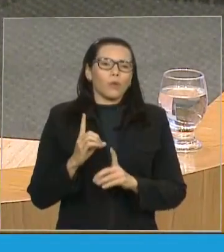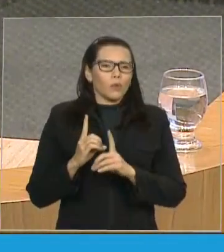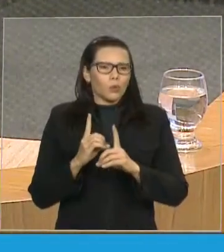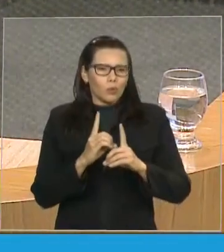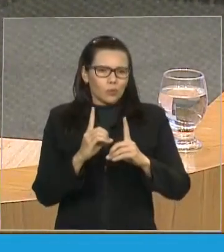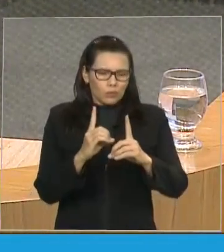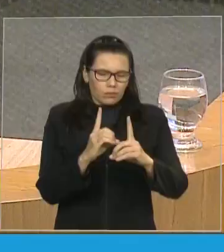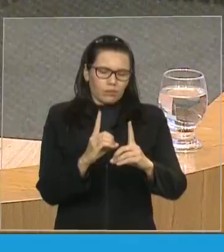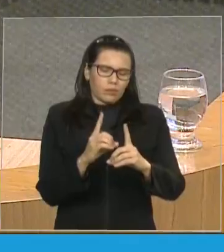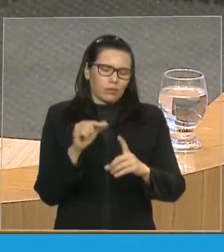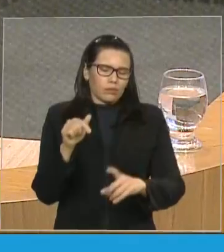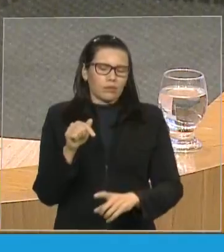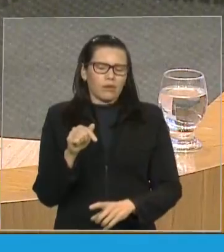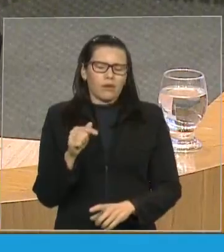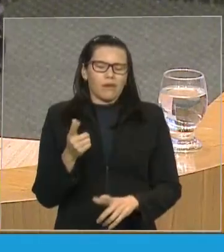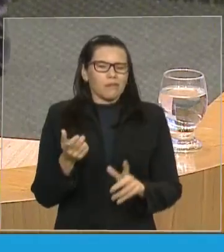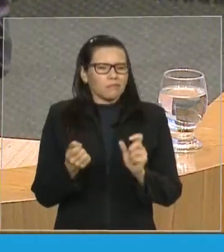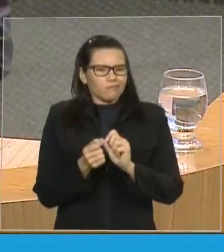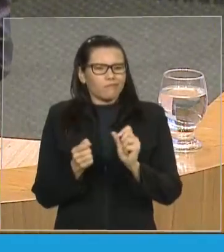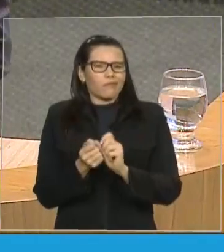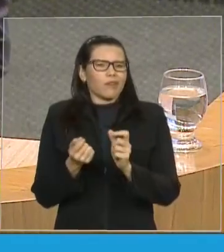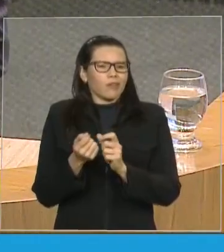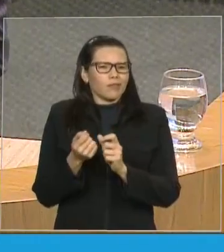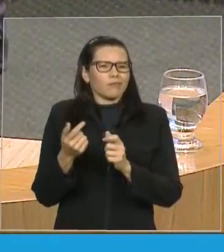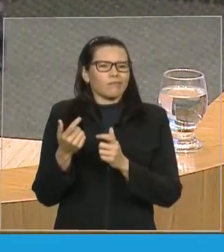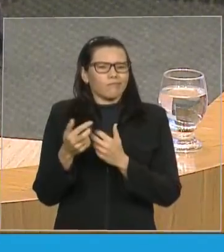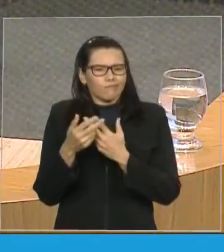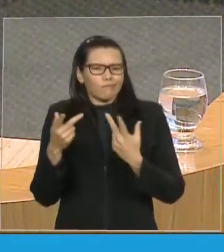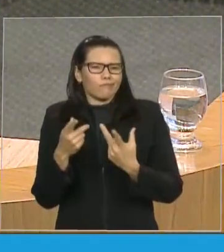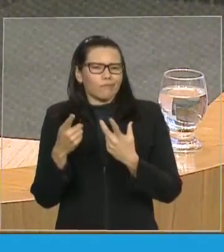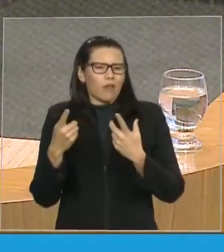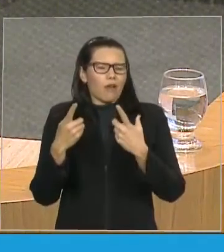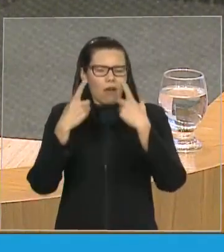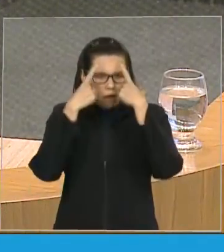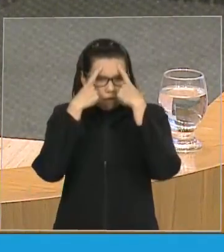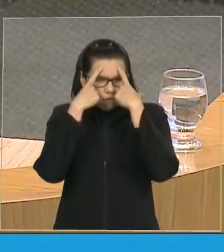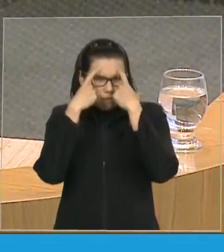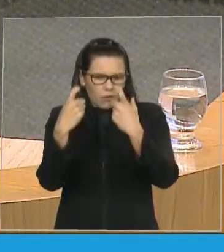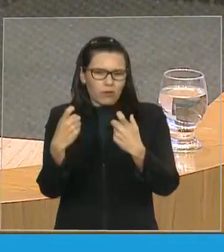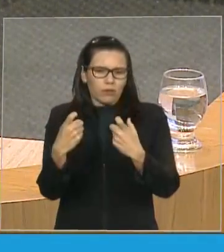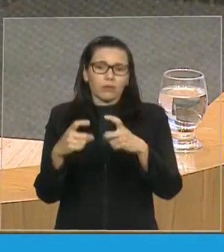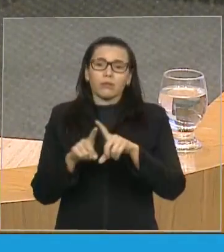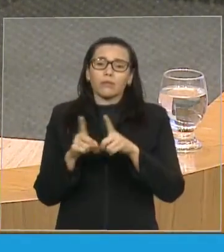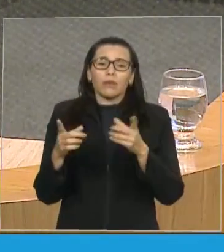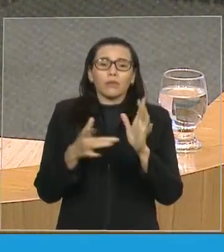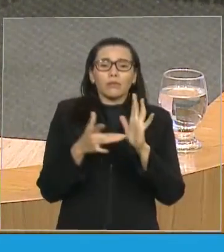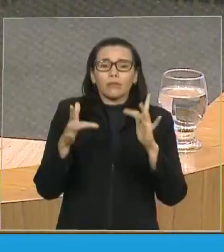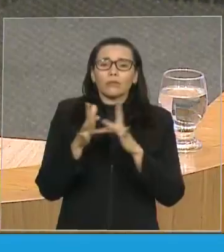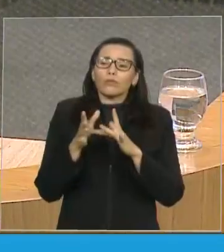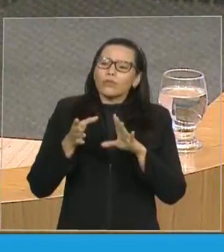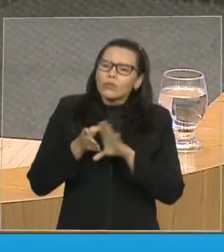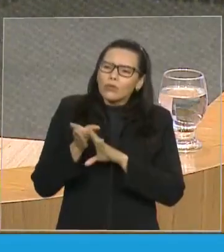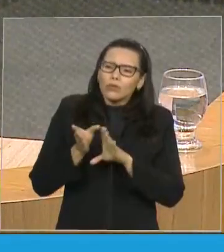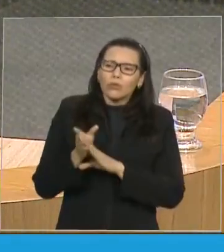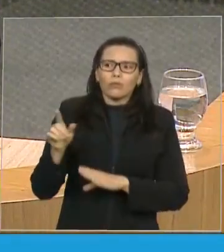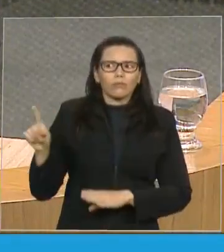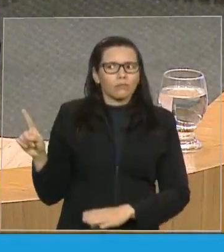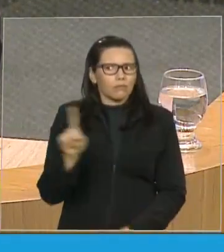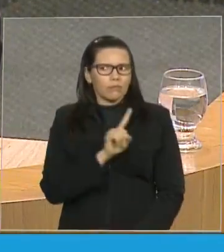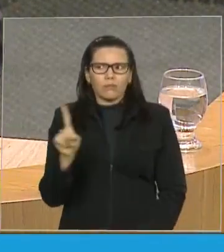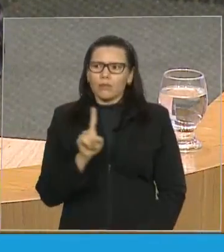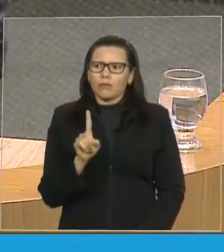com violência. E a atitude de Jesus é: não firas, não use do ferro, porque